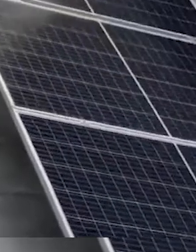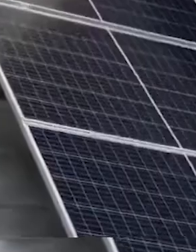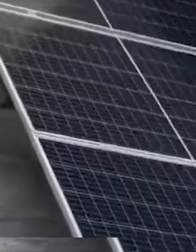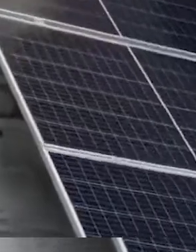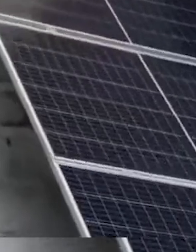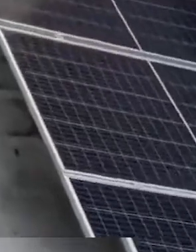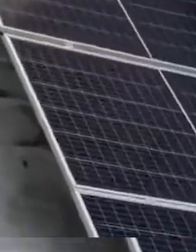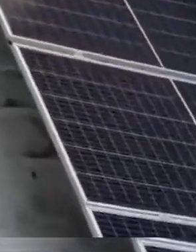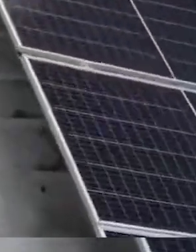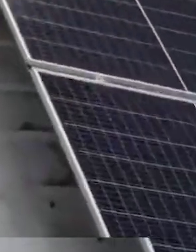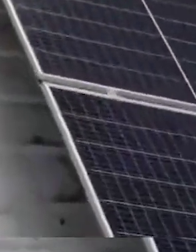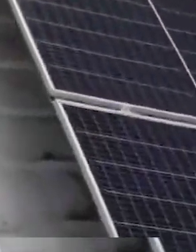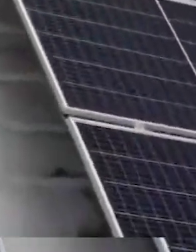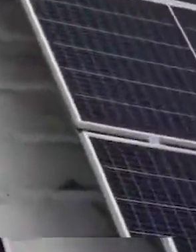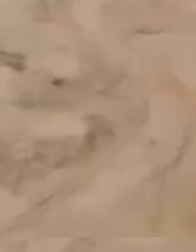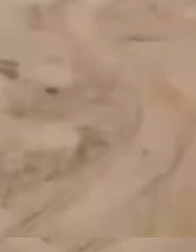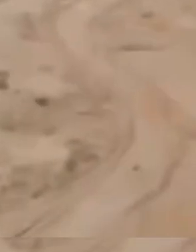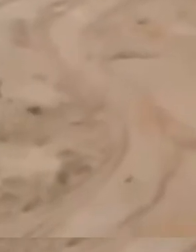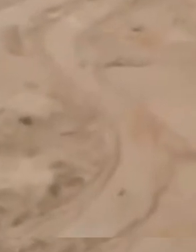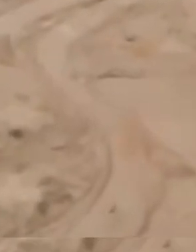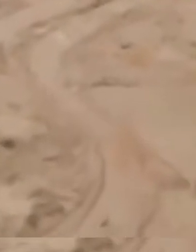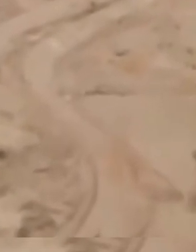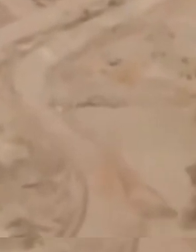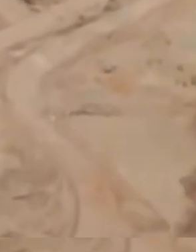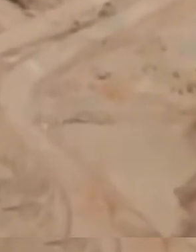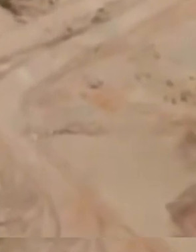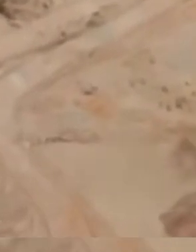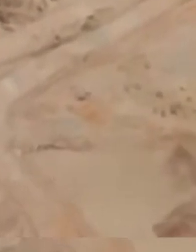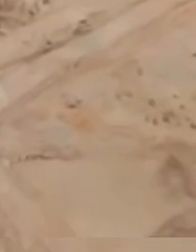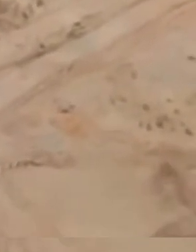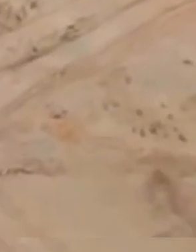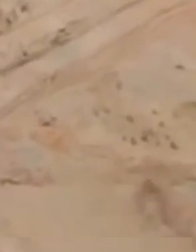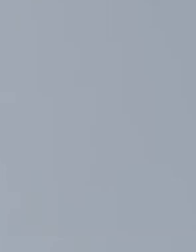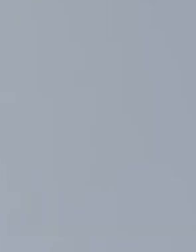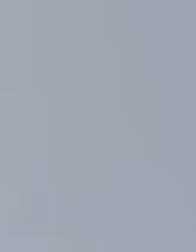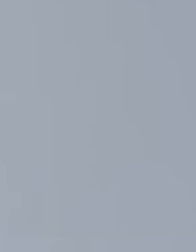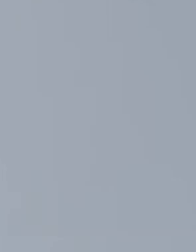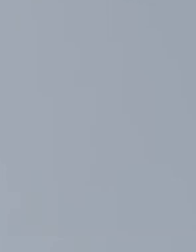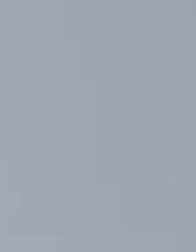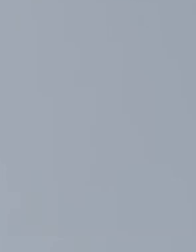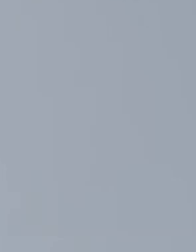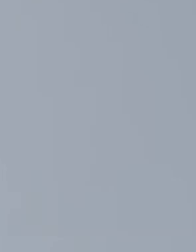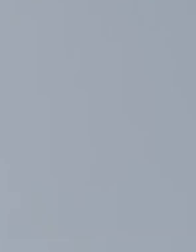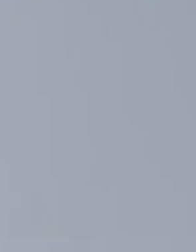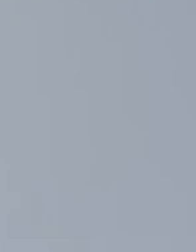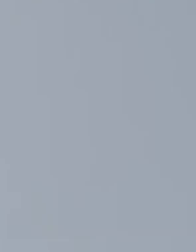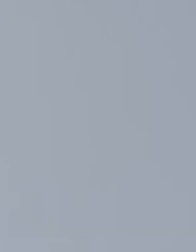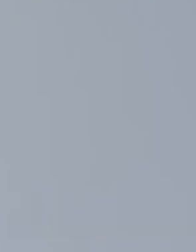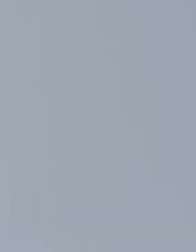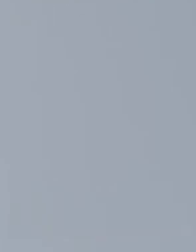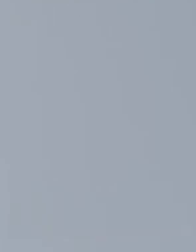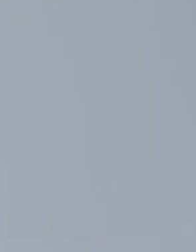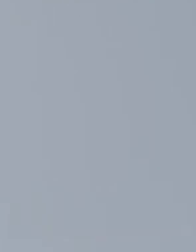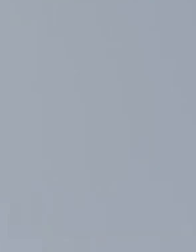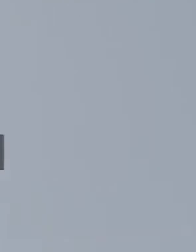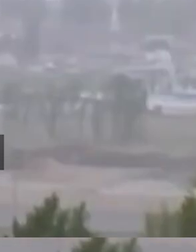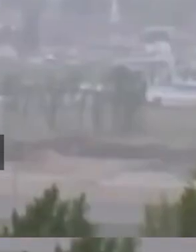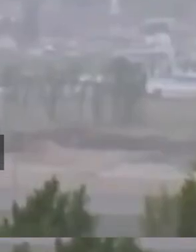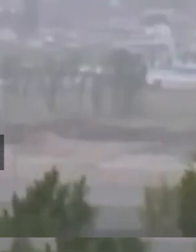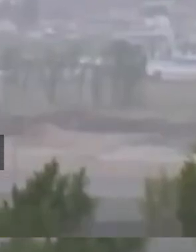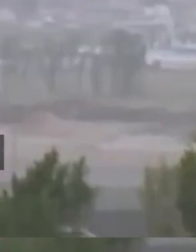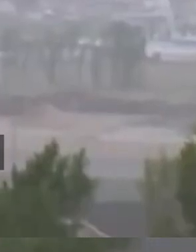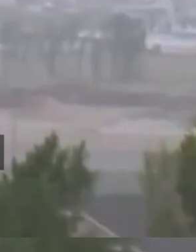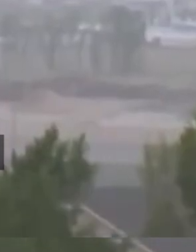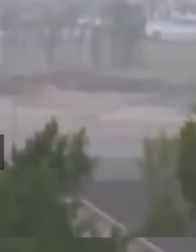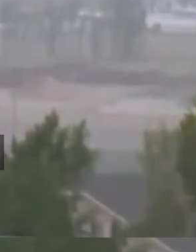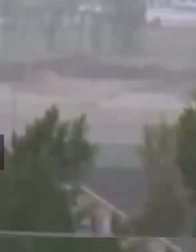como objetivo a substituição dos combustíveis fósseis, como carvão e petróleo, considerados vilões do meio ambiente. Além